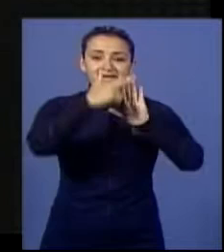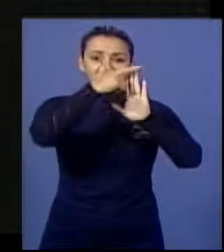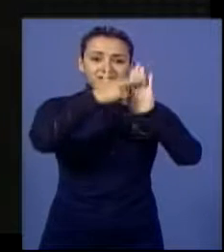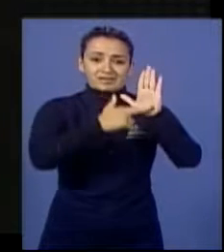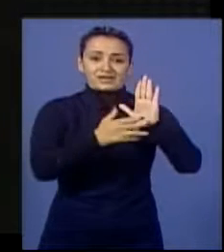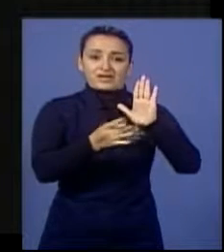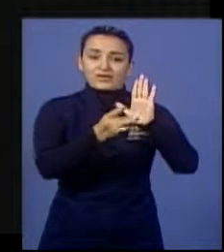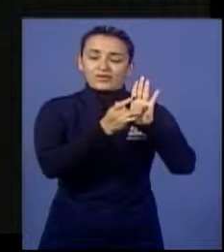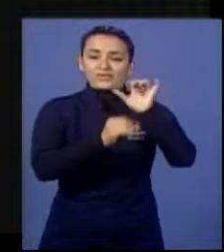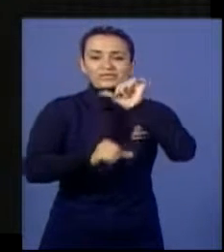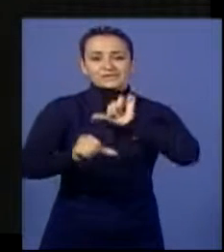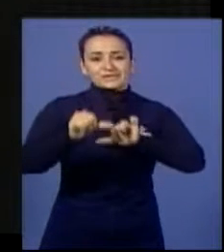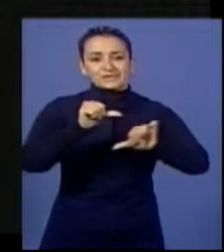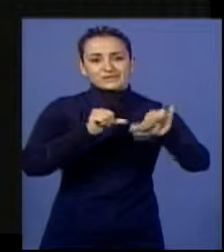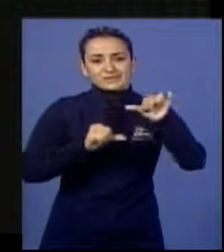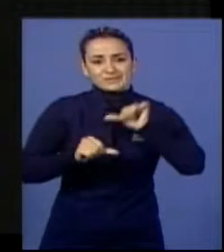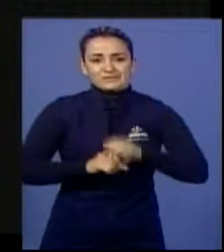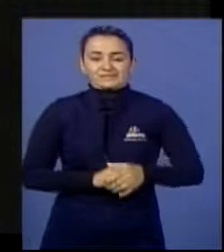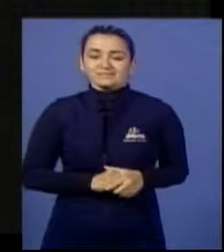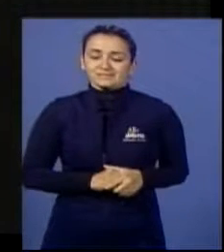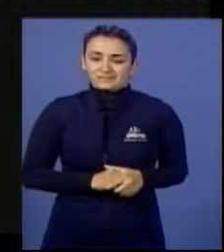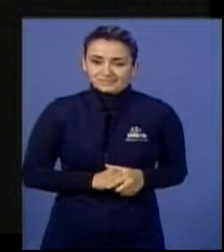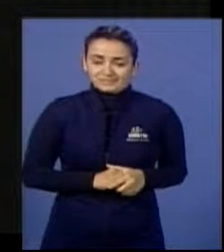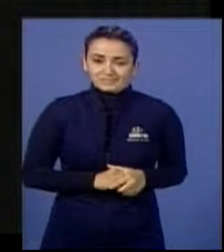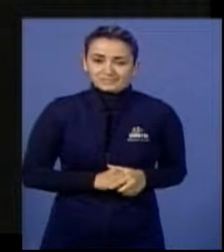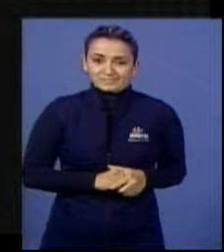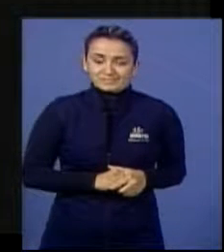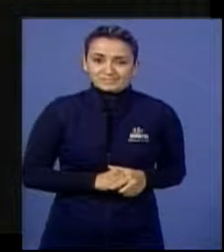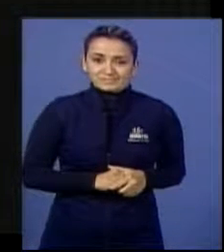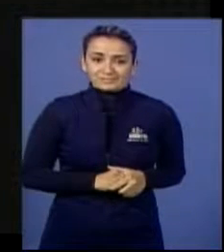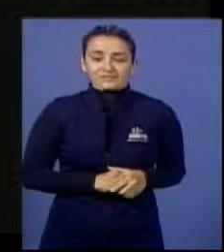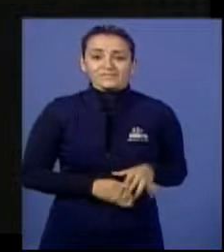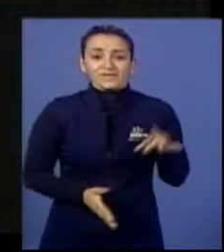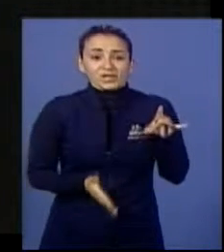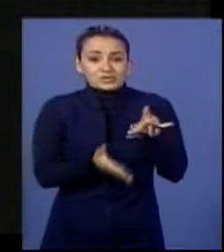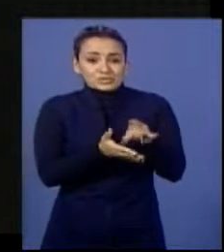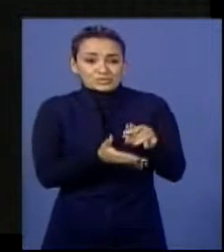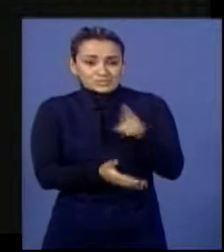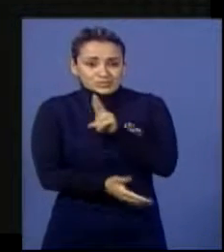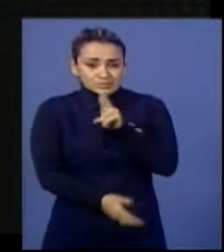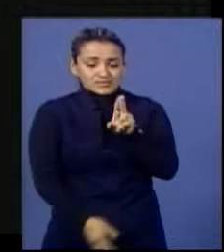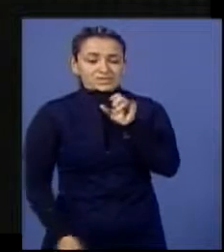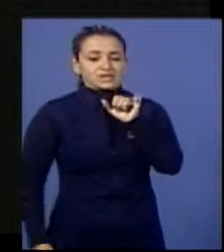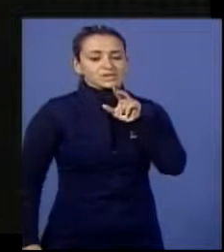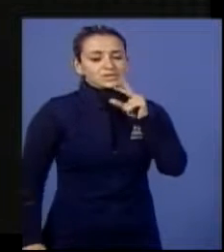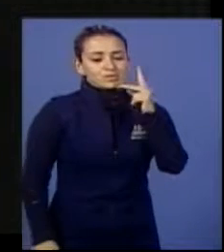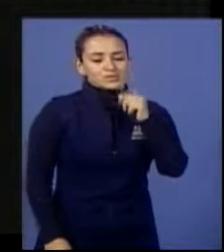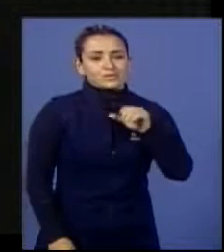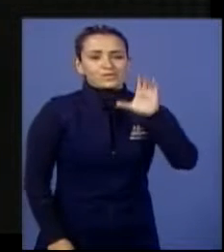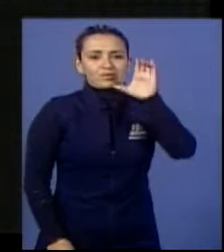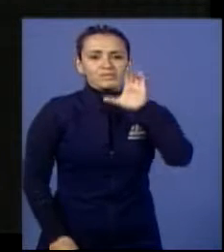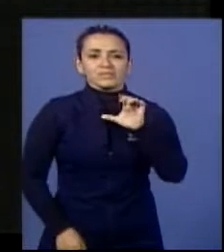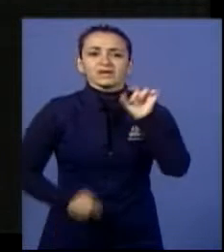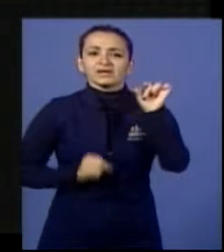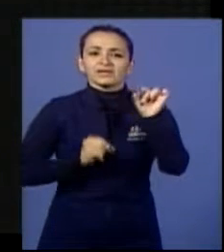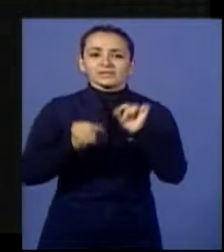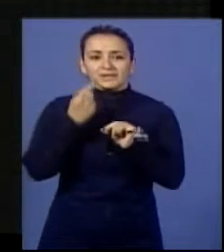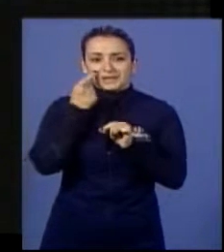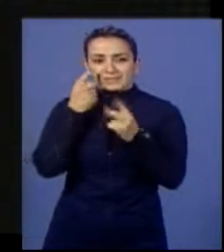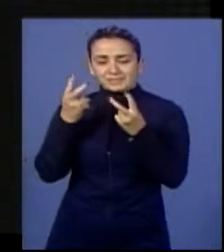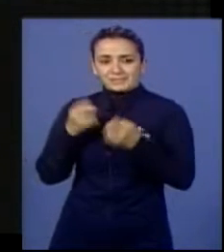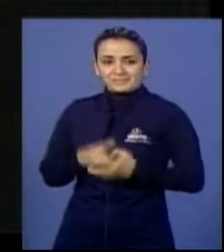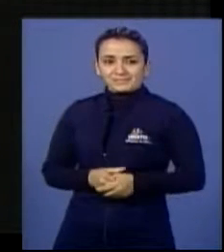oficiais de química seguem regras da IUPAC. Quando você vai dar o nome oficial da IUPAC, você normalmente junta esses 3 pedaços aqui,